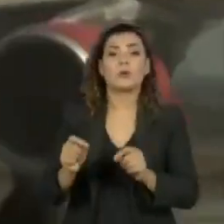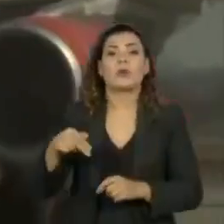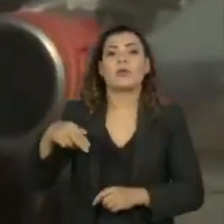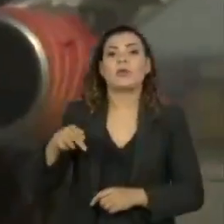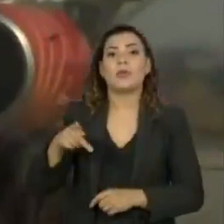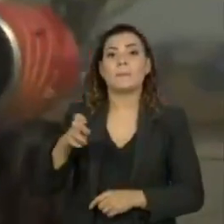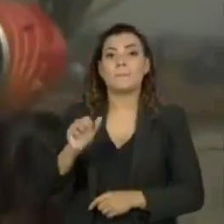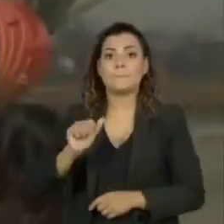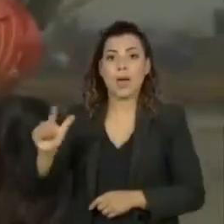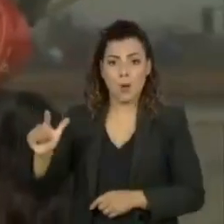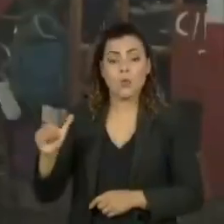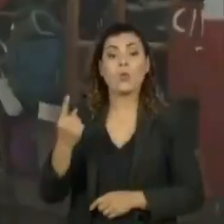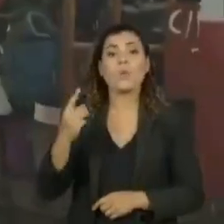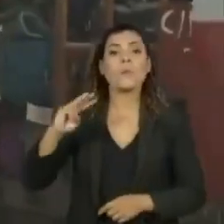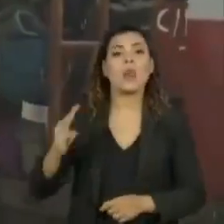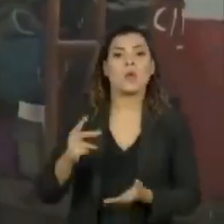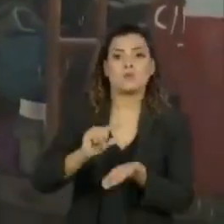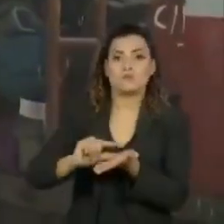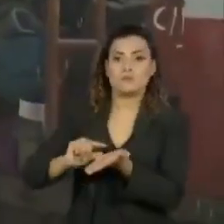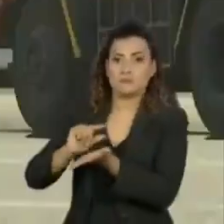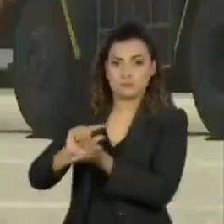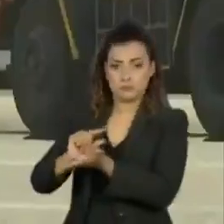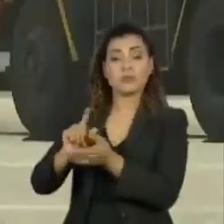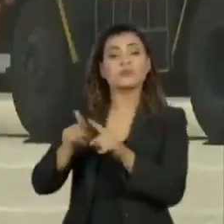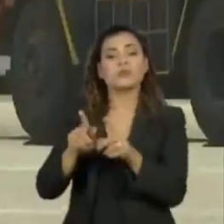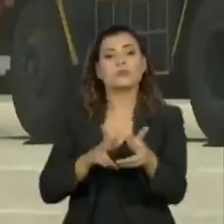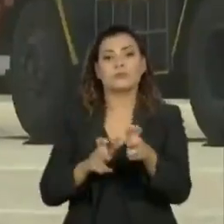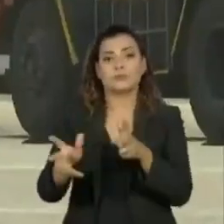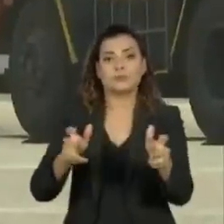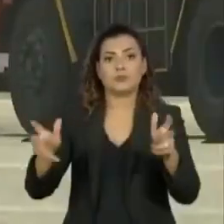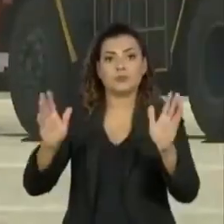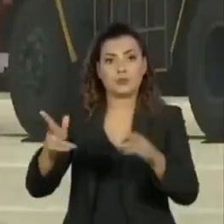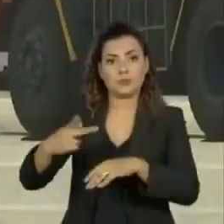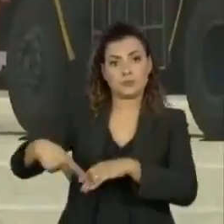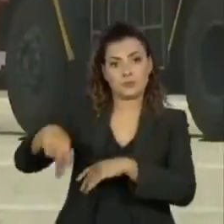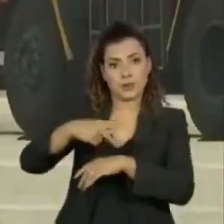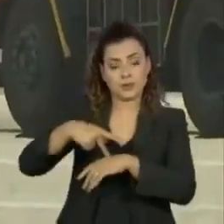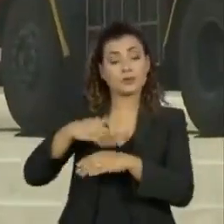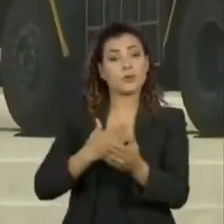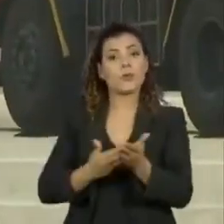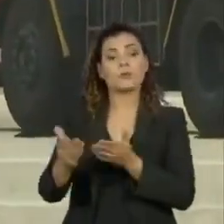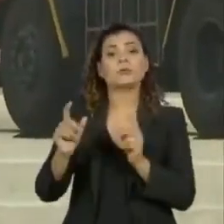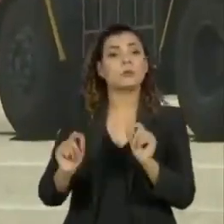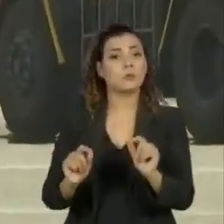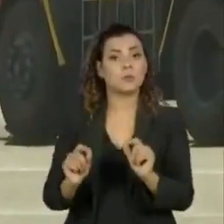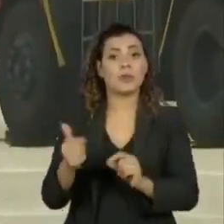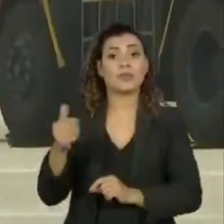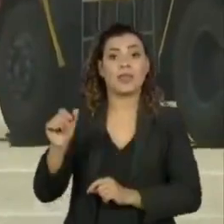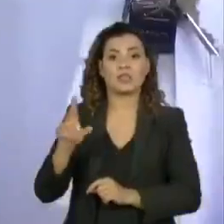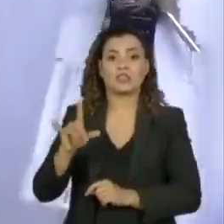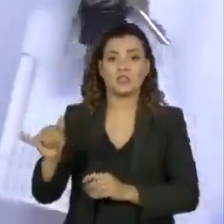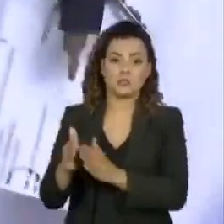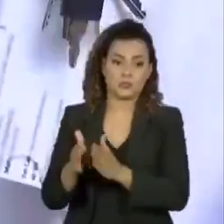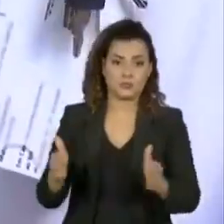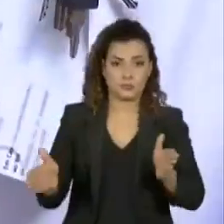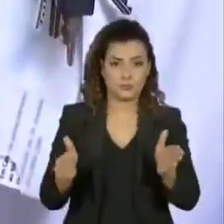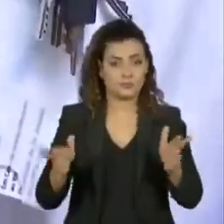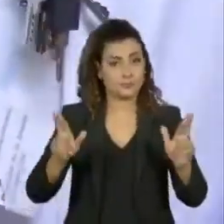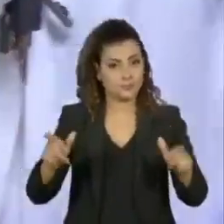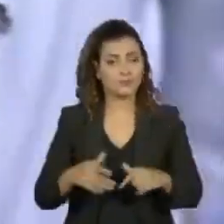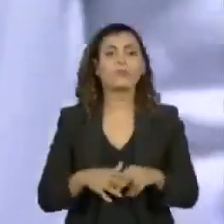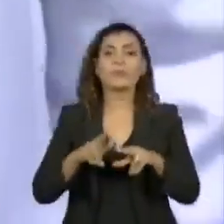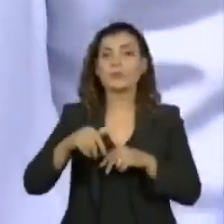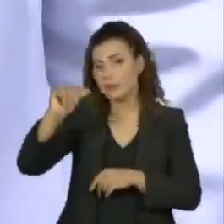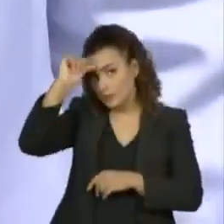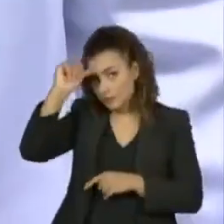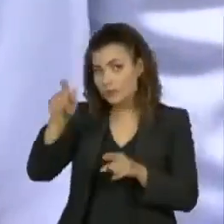Nepal, 1 milhão de doses. A campanha de vacinação no país deve começar no máximo em 10 dias. Além da